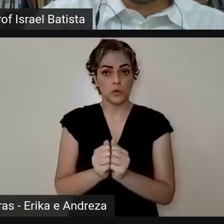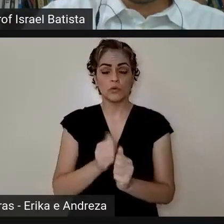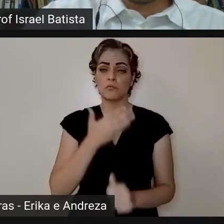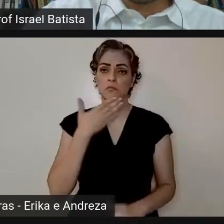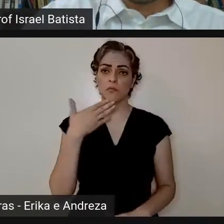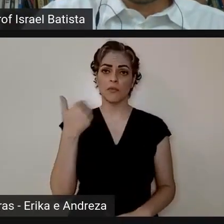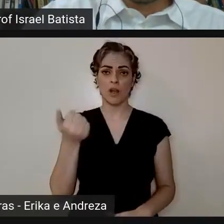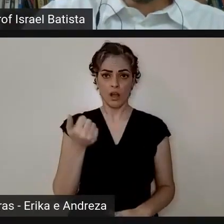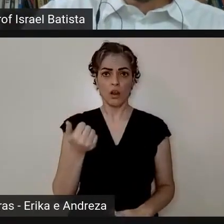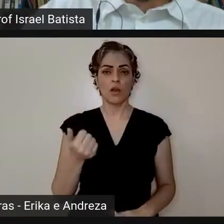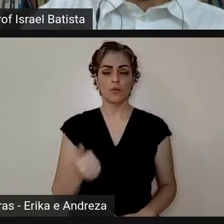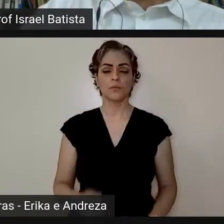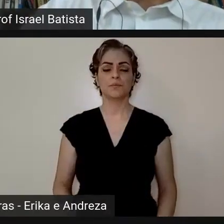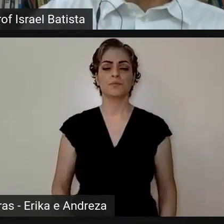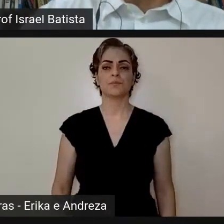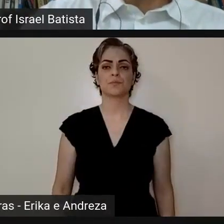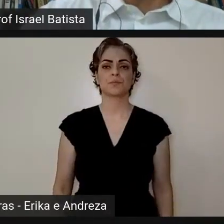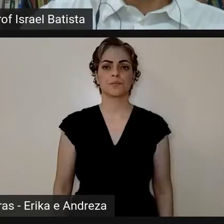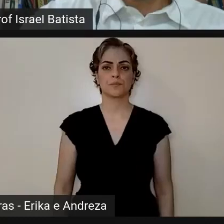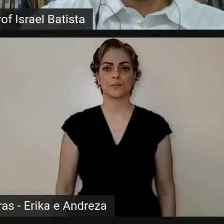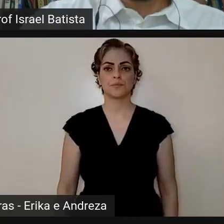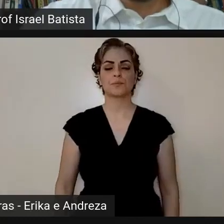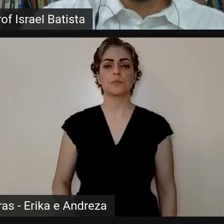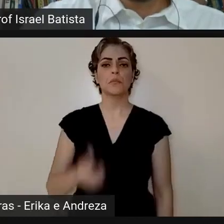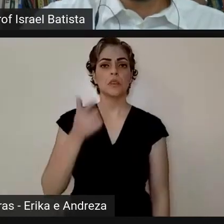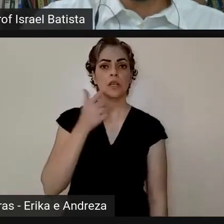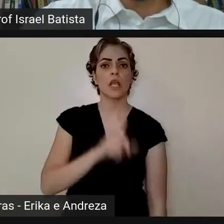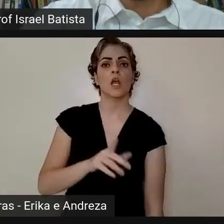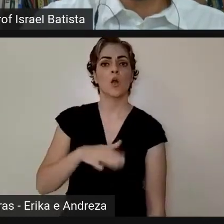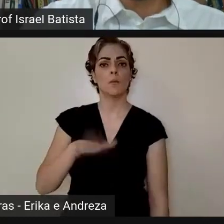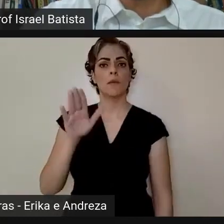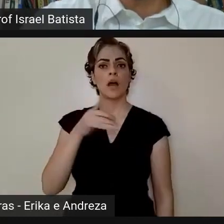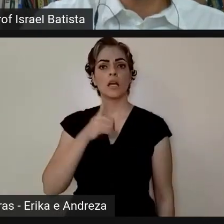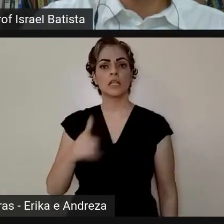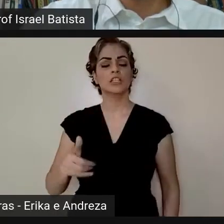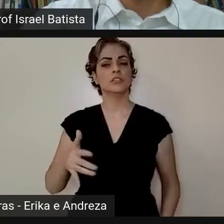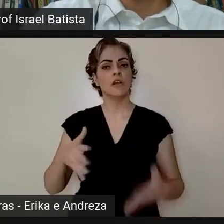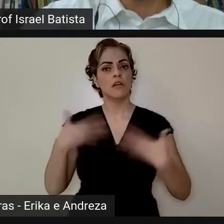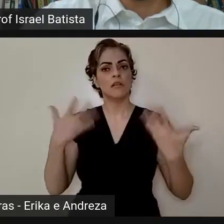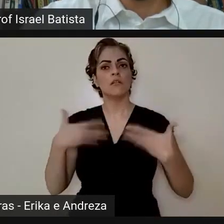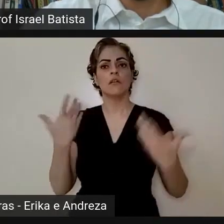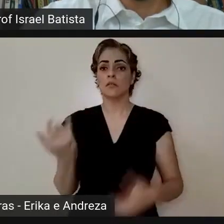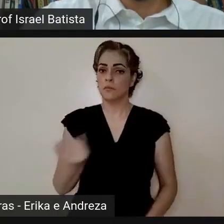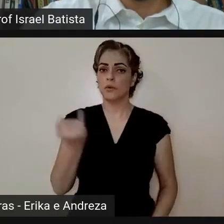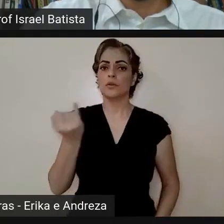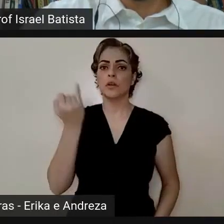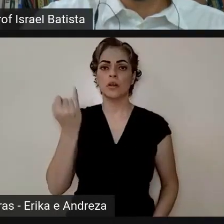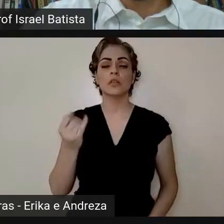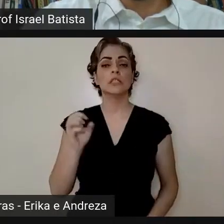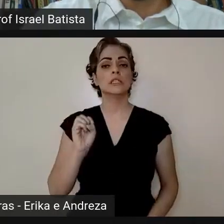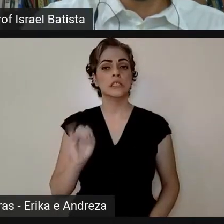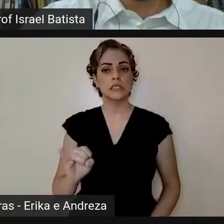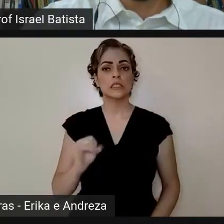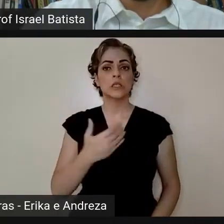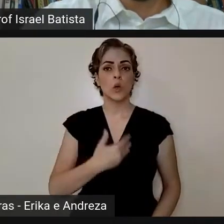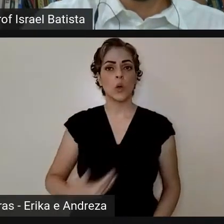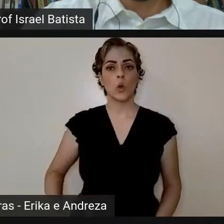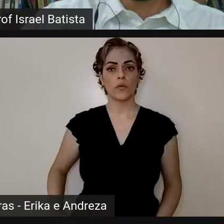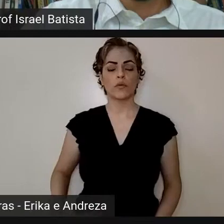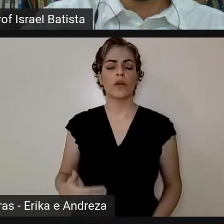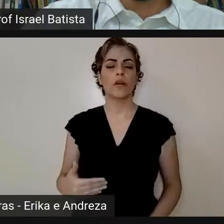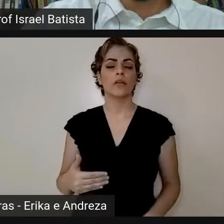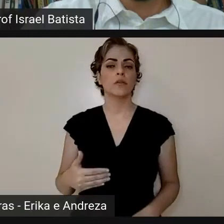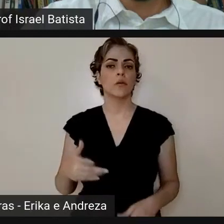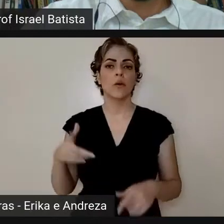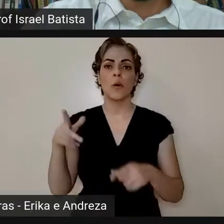na ENAP. Então, esse ganho de sinergia é algo importante. Se eventualmente o governo, né, fizer algum